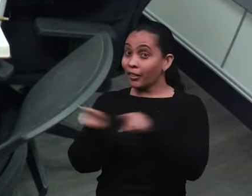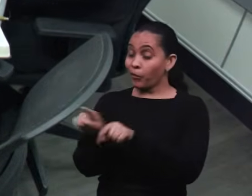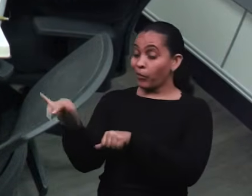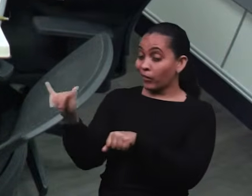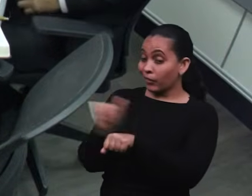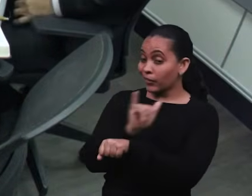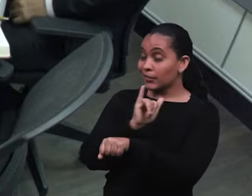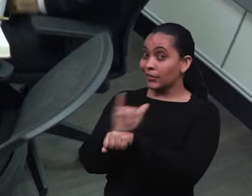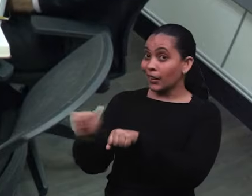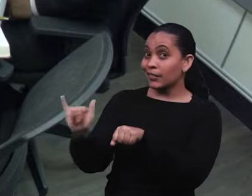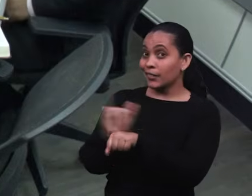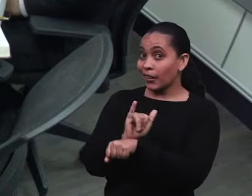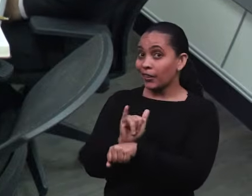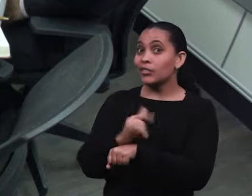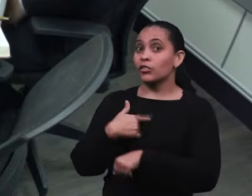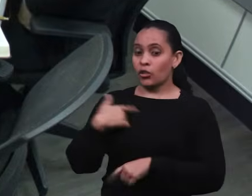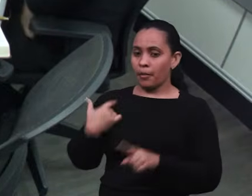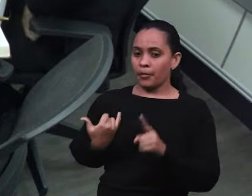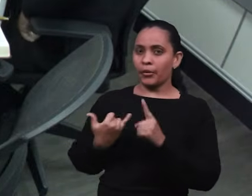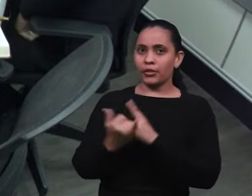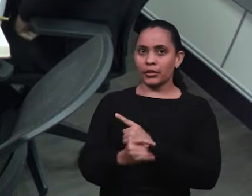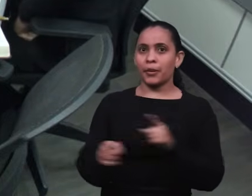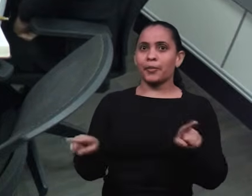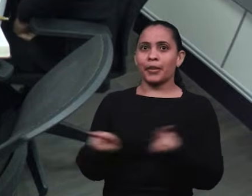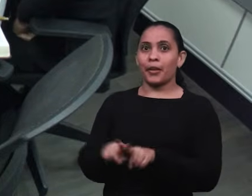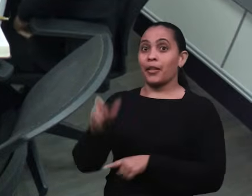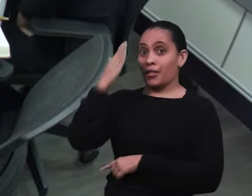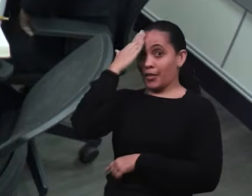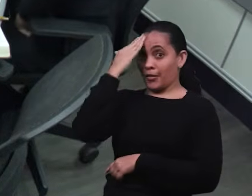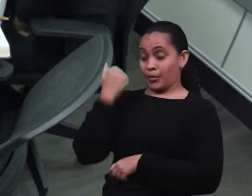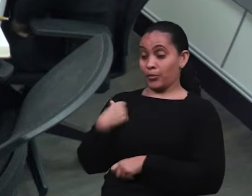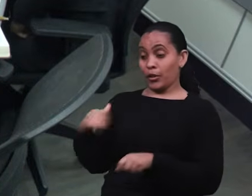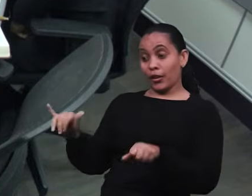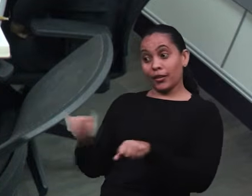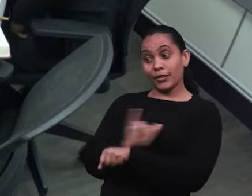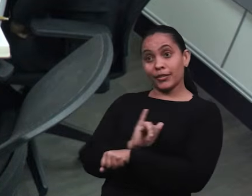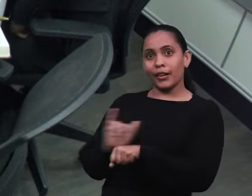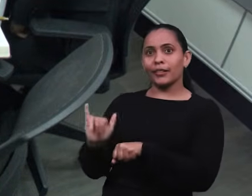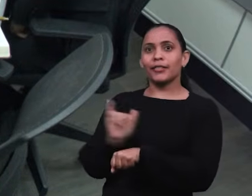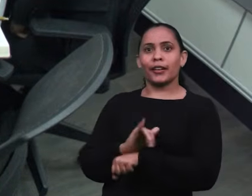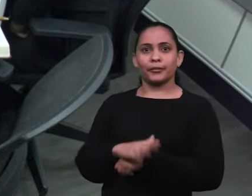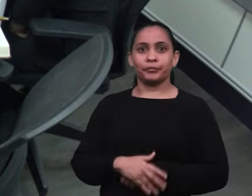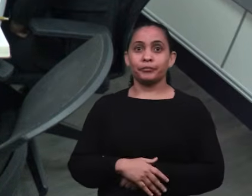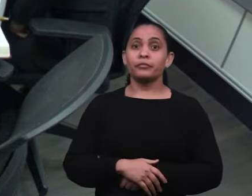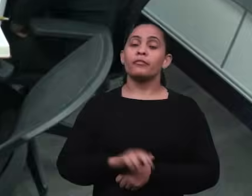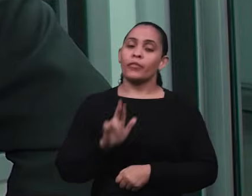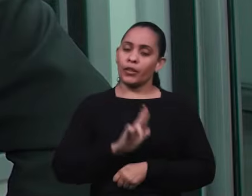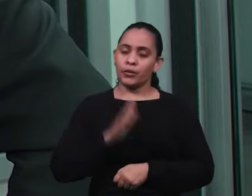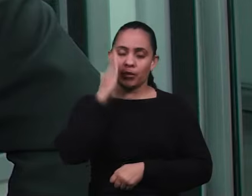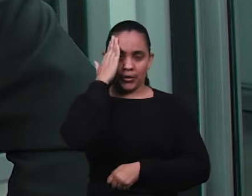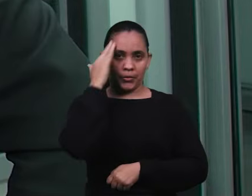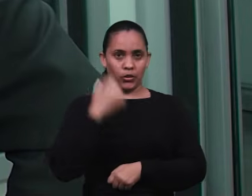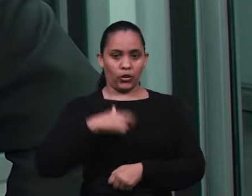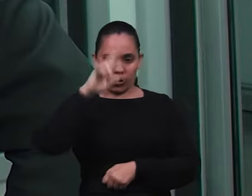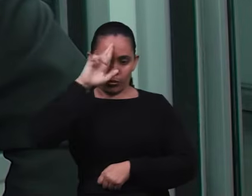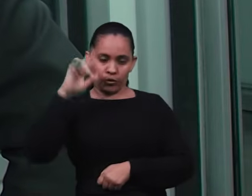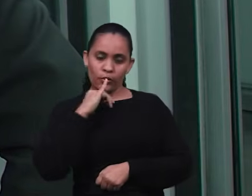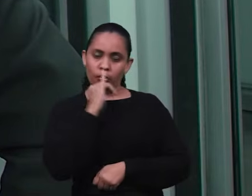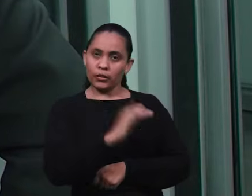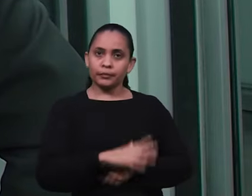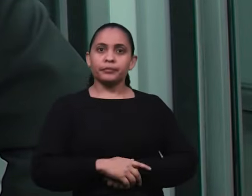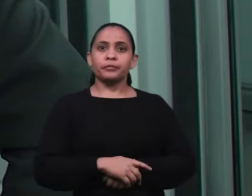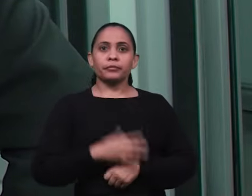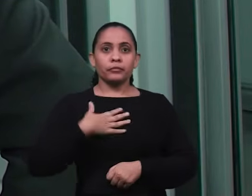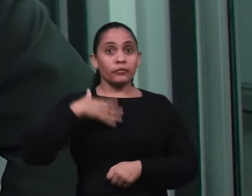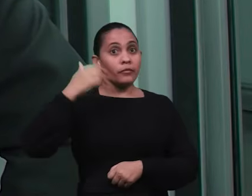estratégia, né? Ao longo Exatamente. desses anos aí. Ele estava com a profecia na mão, mas teve sabedoria e estratégia, Exatamente, né, pastor? exatamente. Ele usou a sabedoria, né? O Senhor deu ele